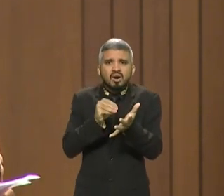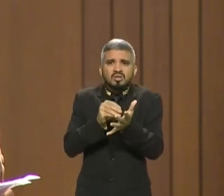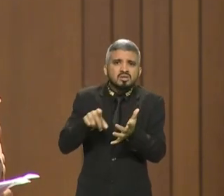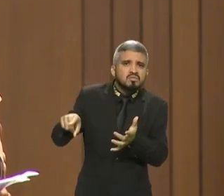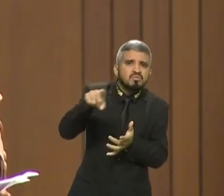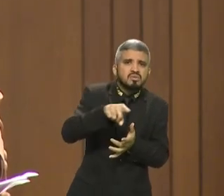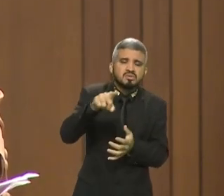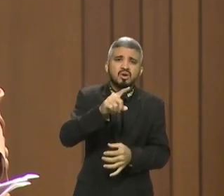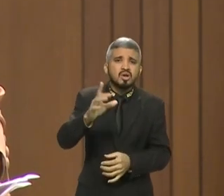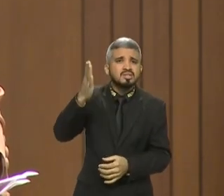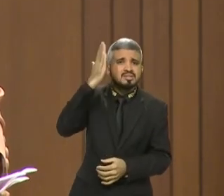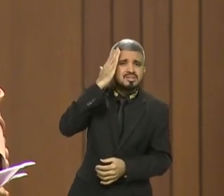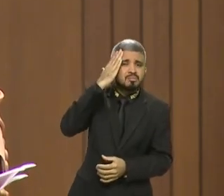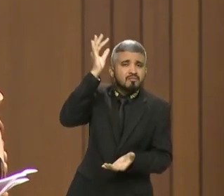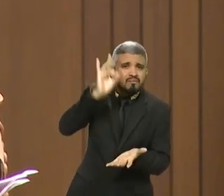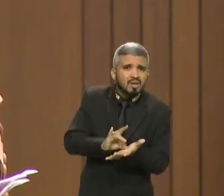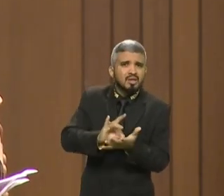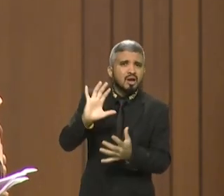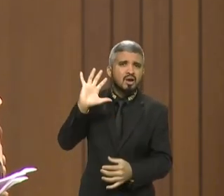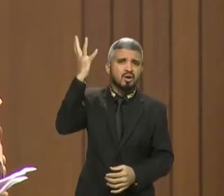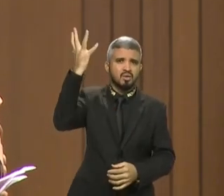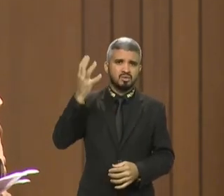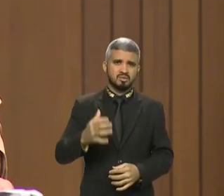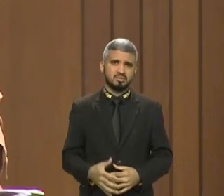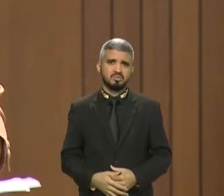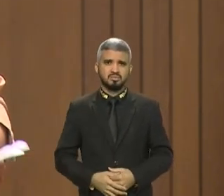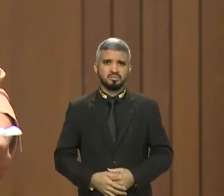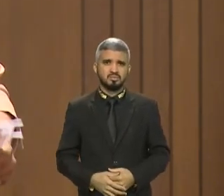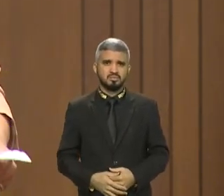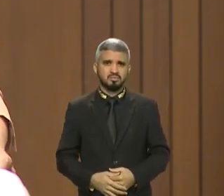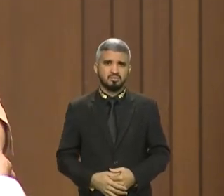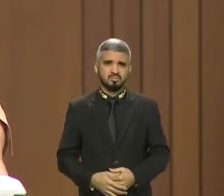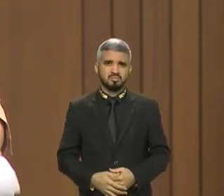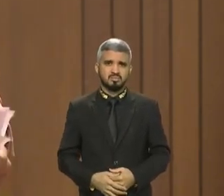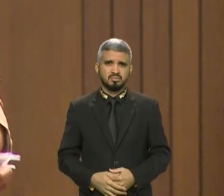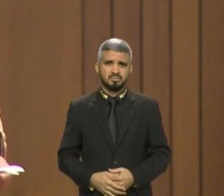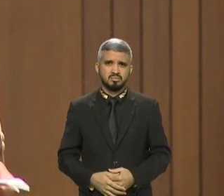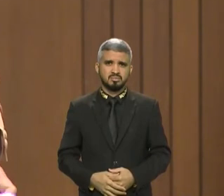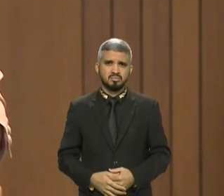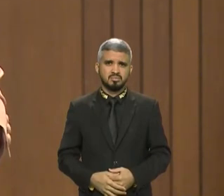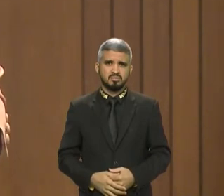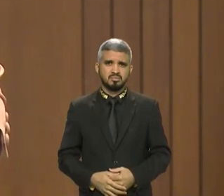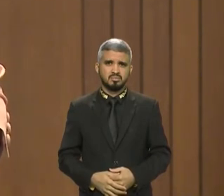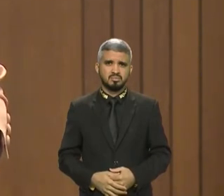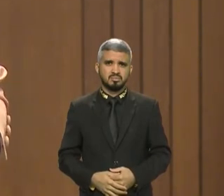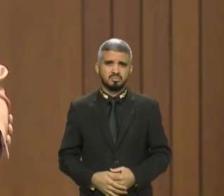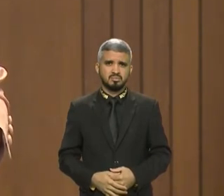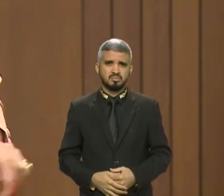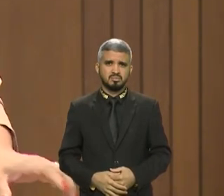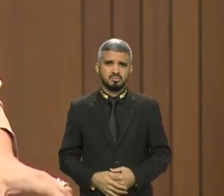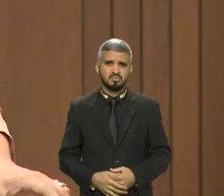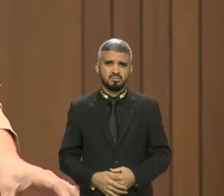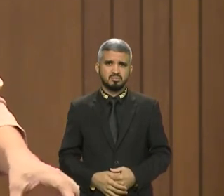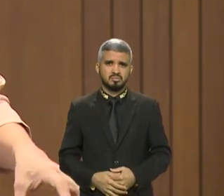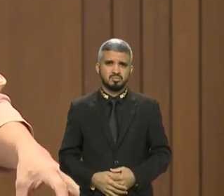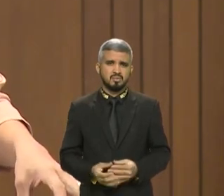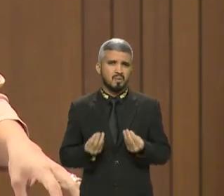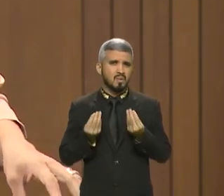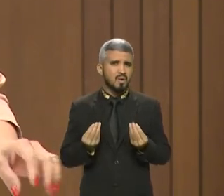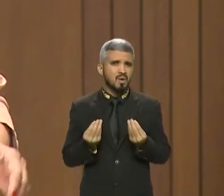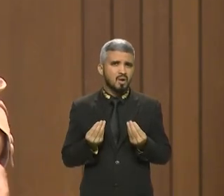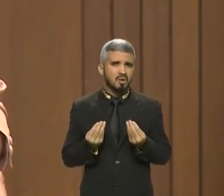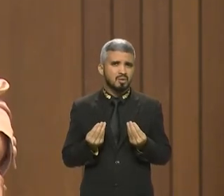ataques que tem sofrido como mulher e parlamentar. Eu nunca pensei em ter que vir aqui nessa tribuna, ter que fazer